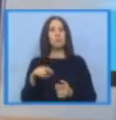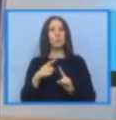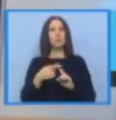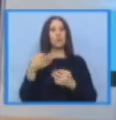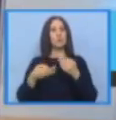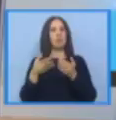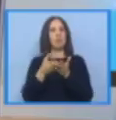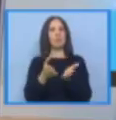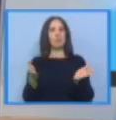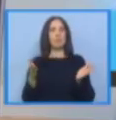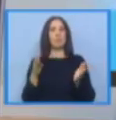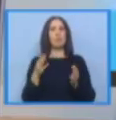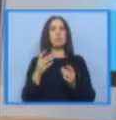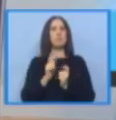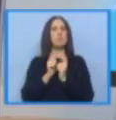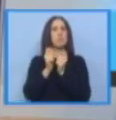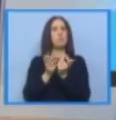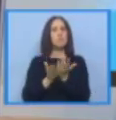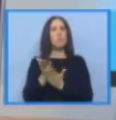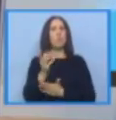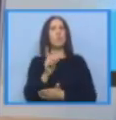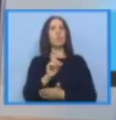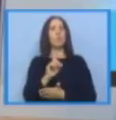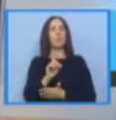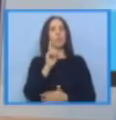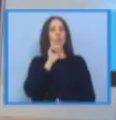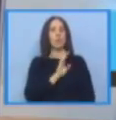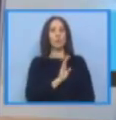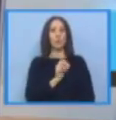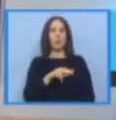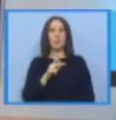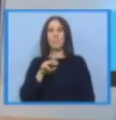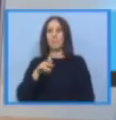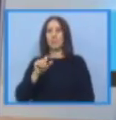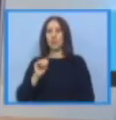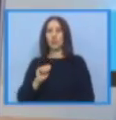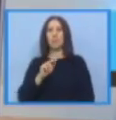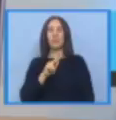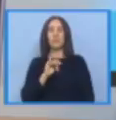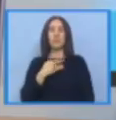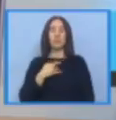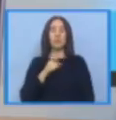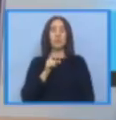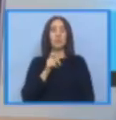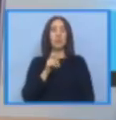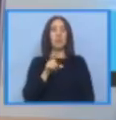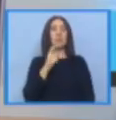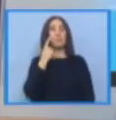ano judicial, sobre a recondução ou não de Joana Marques Vidal. Vamos lá ver como